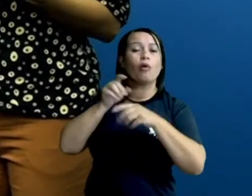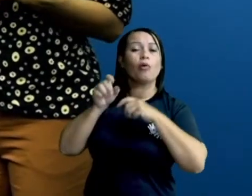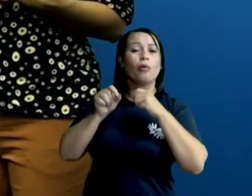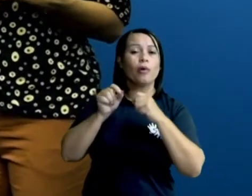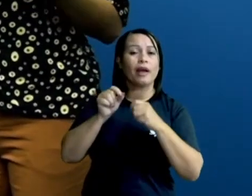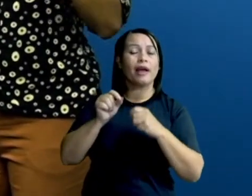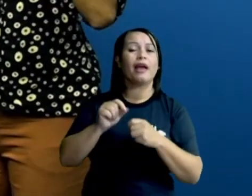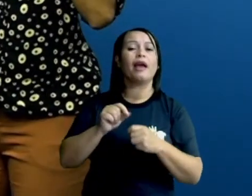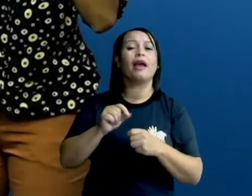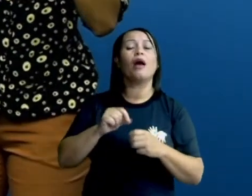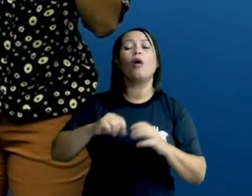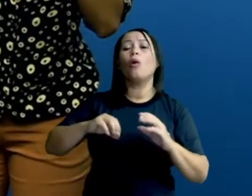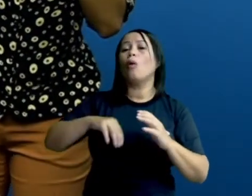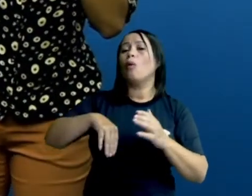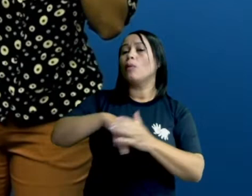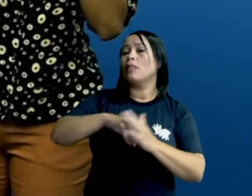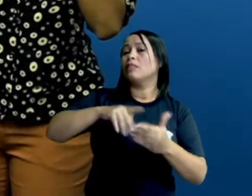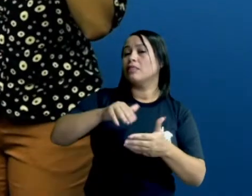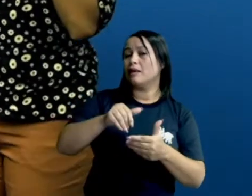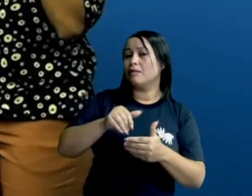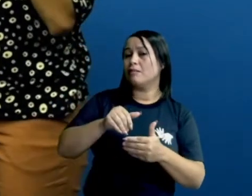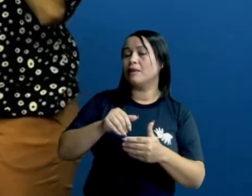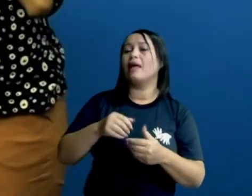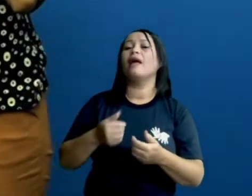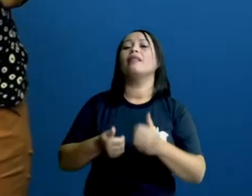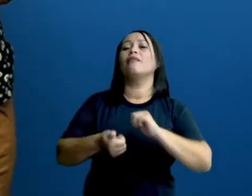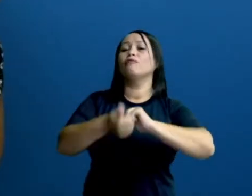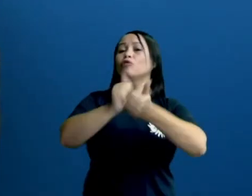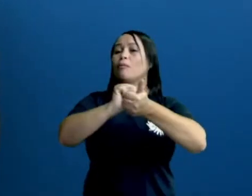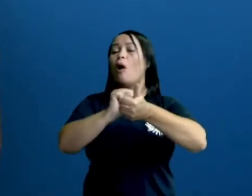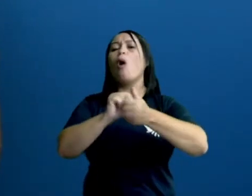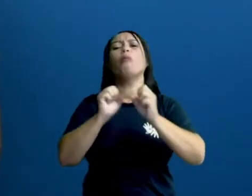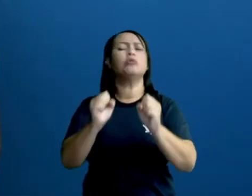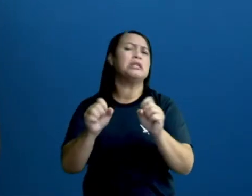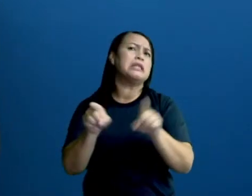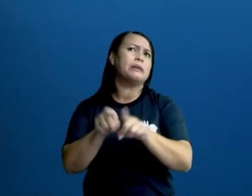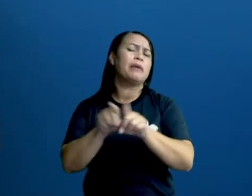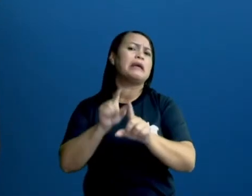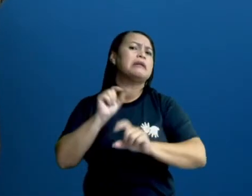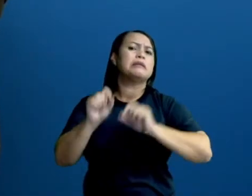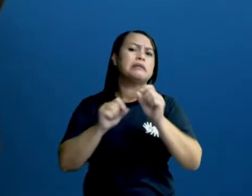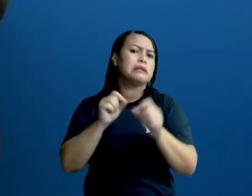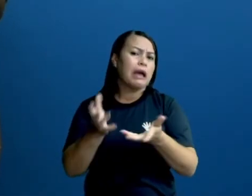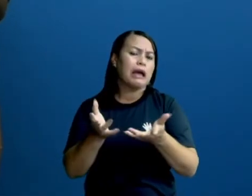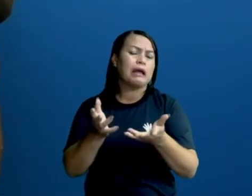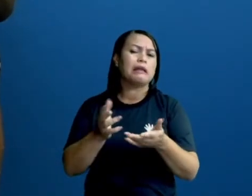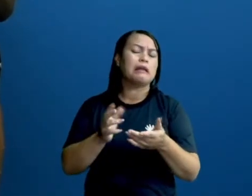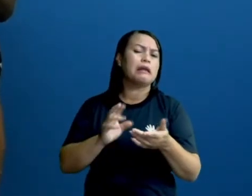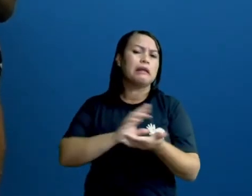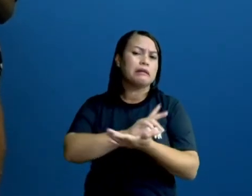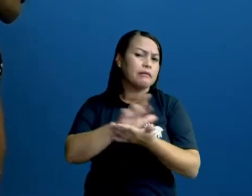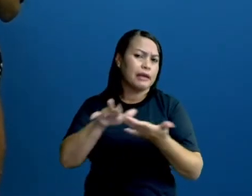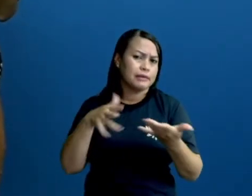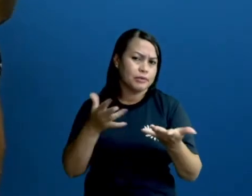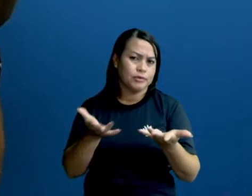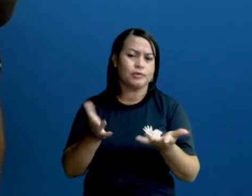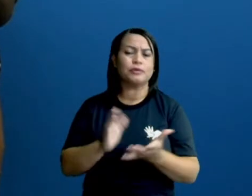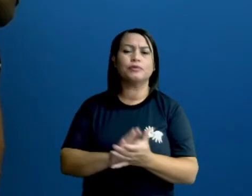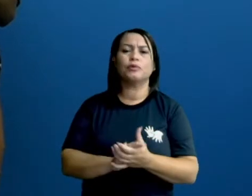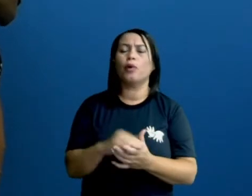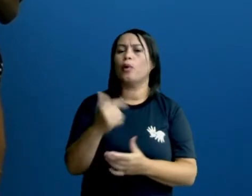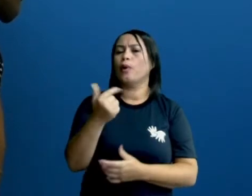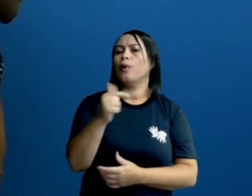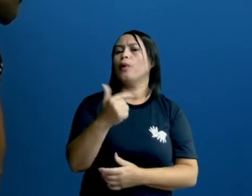o time de futebol. Mas podia ser de uma agremiação, podia ser de uma liga, enfim.